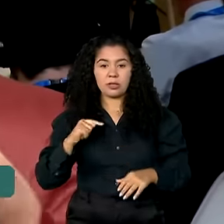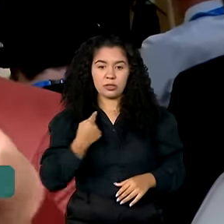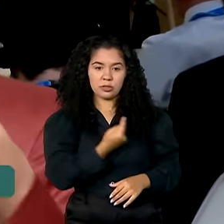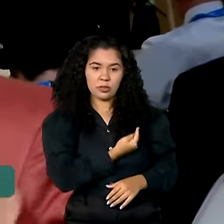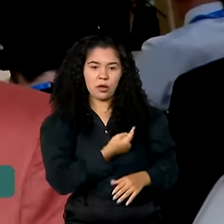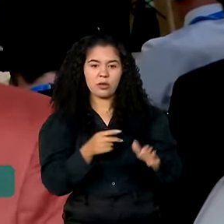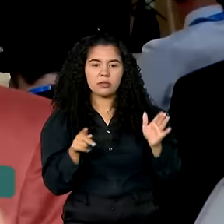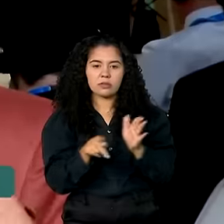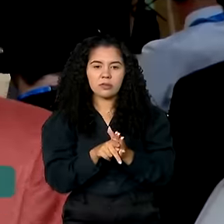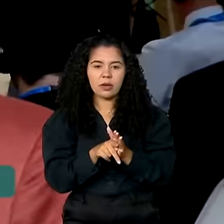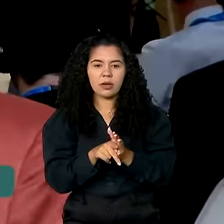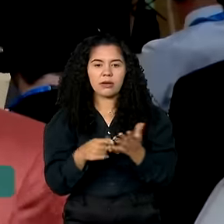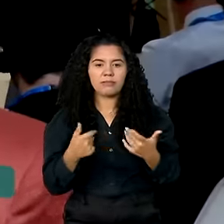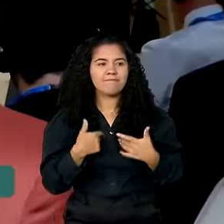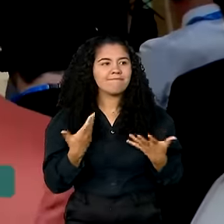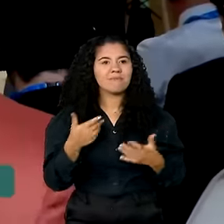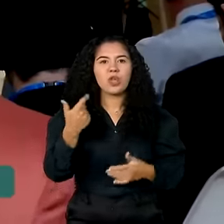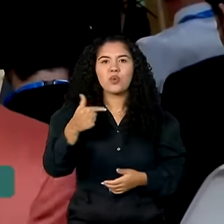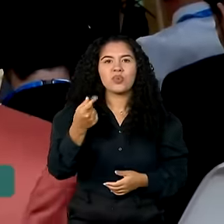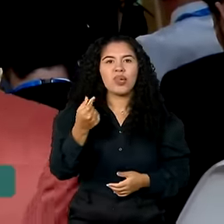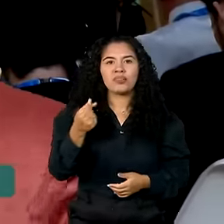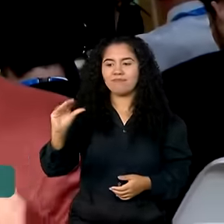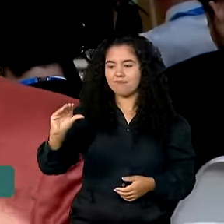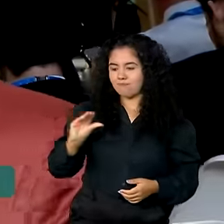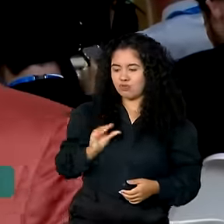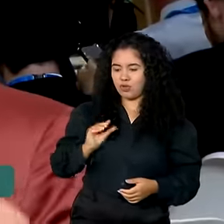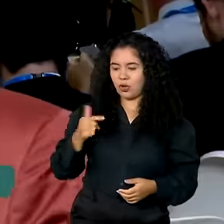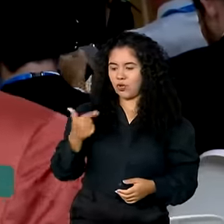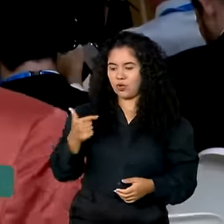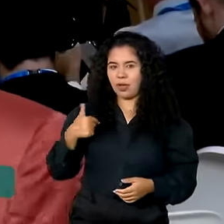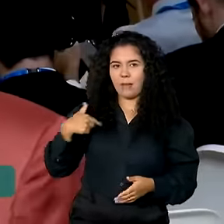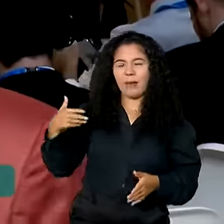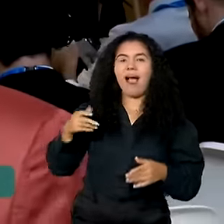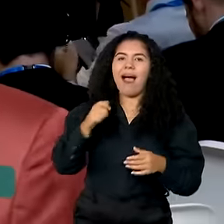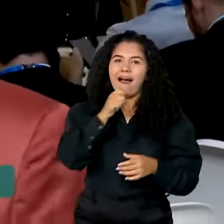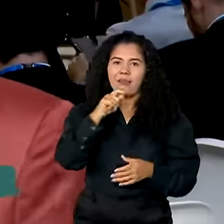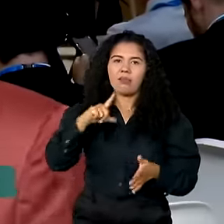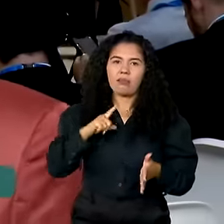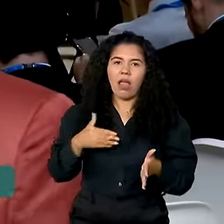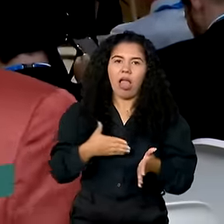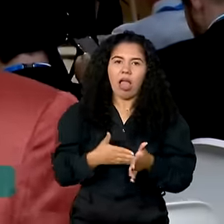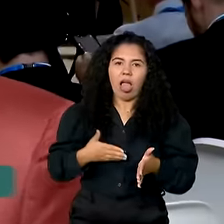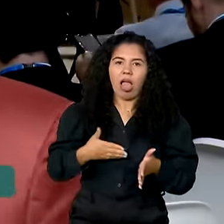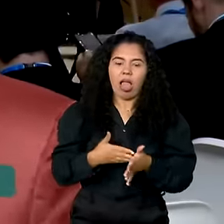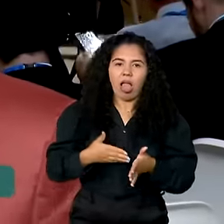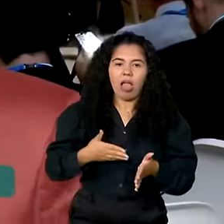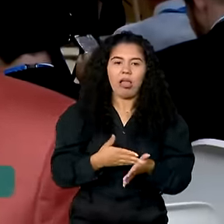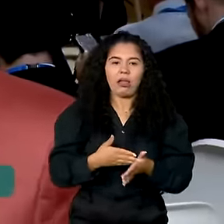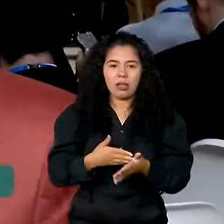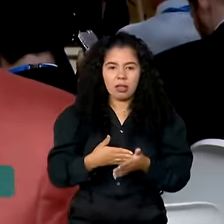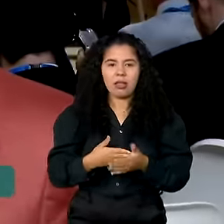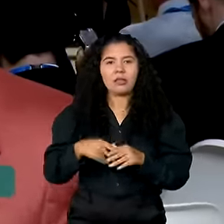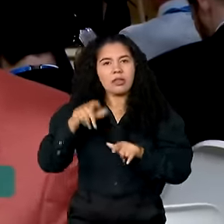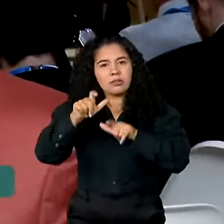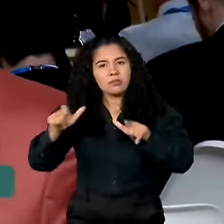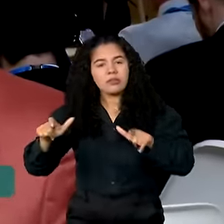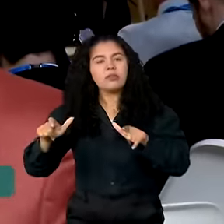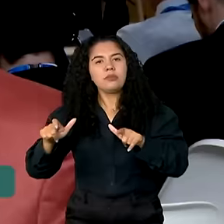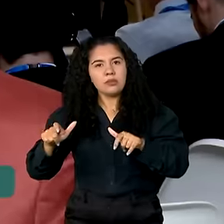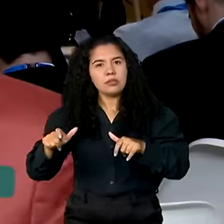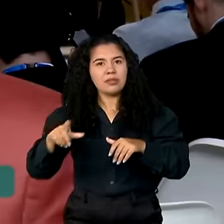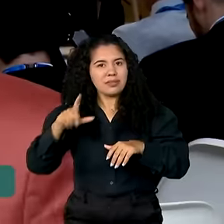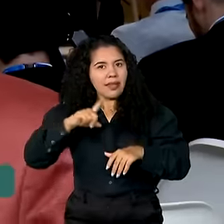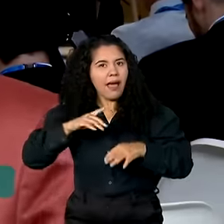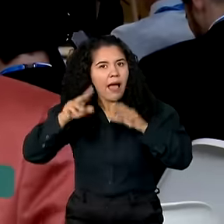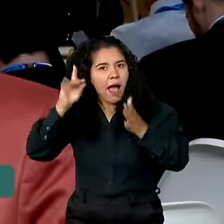a gente muitas vezes não conta com recurso para estar nesse espaço, ainda existe uma barreira muito grande de participação, de fato, das pessoas que são diretamente atingidas,